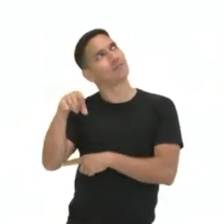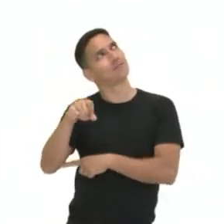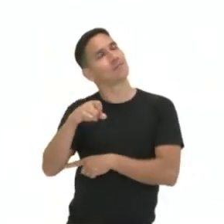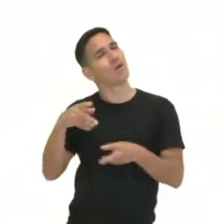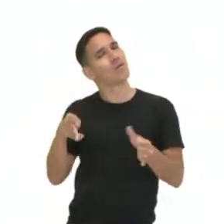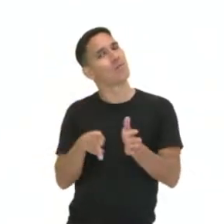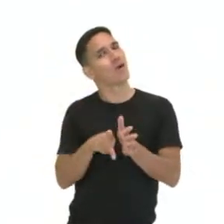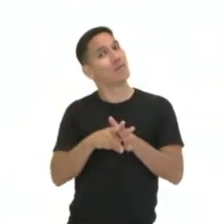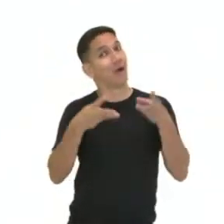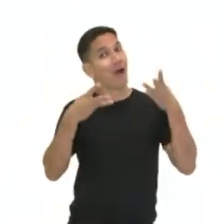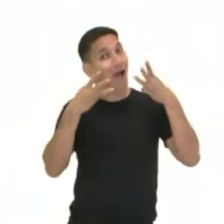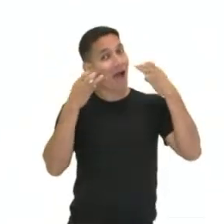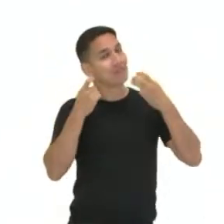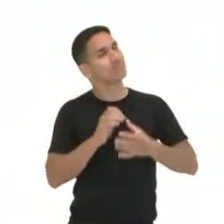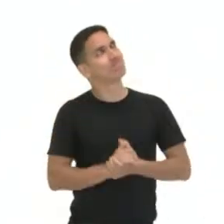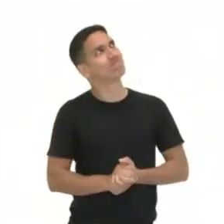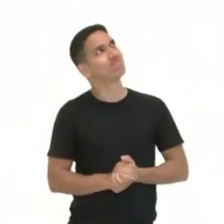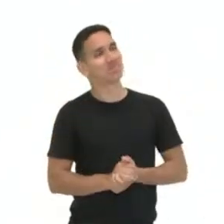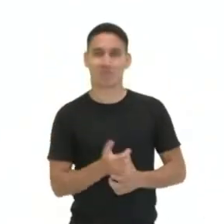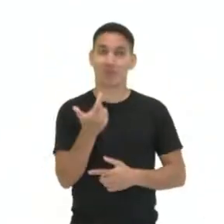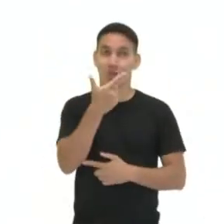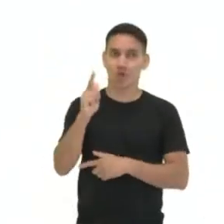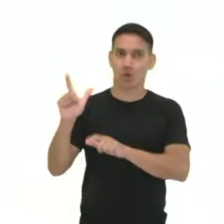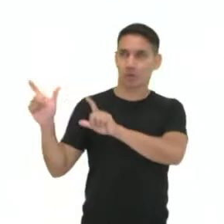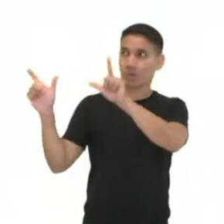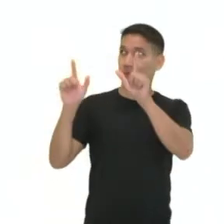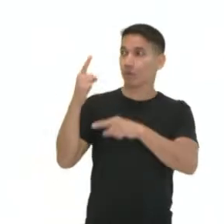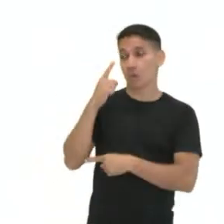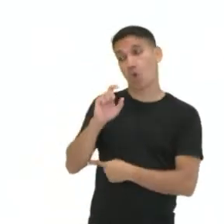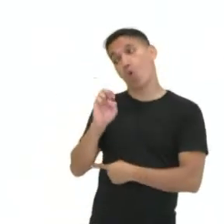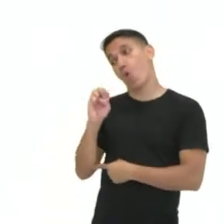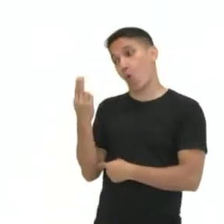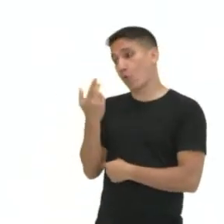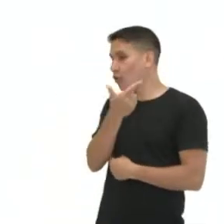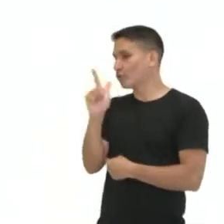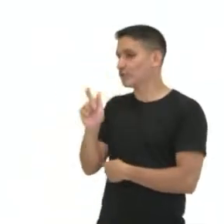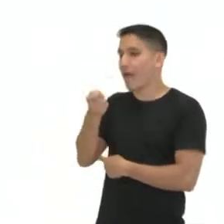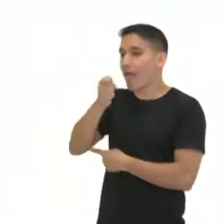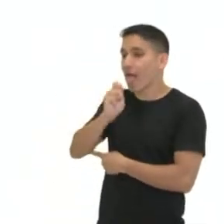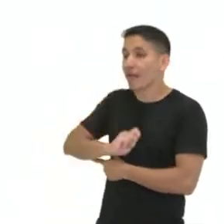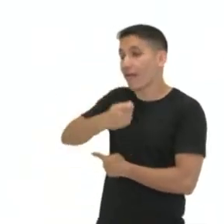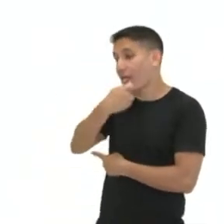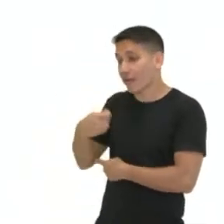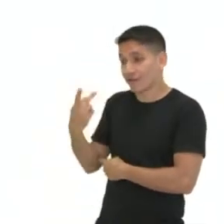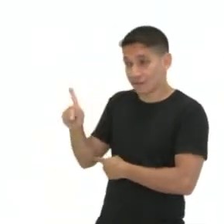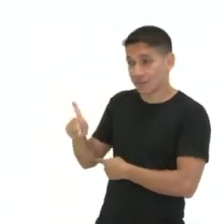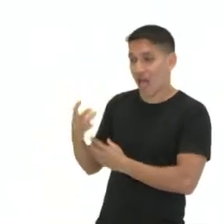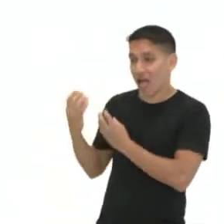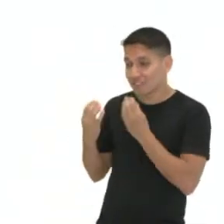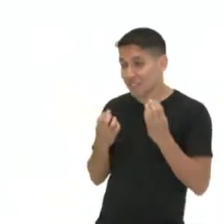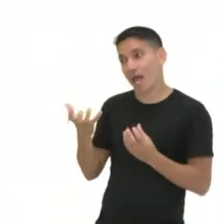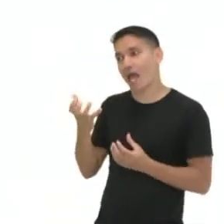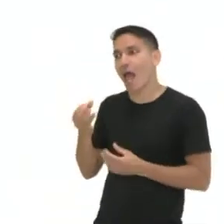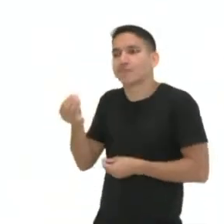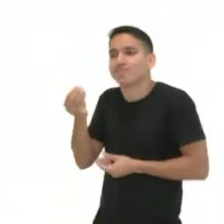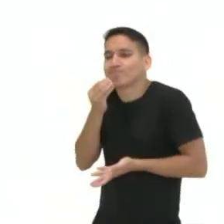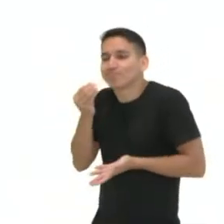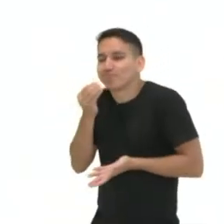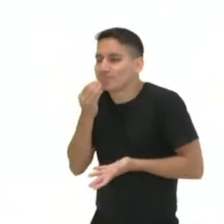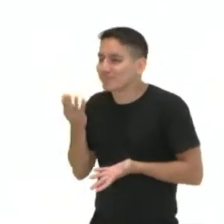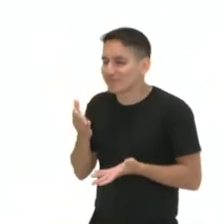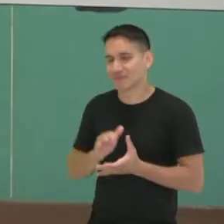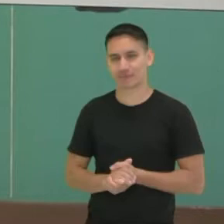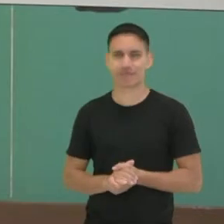ali, né? E no outro quadrinho, ou o novo sorvete de melancia que você queria experimentar. Então, temos os balões